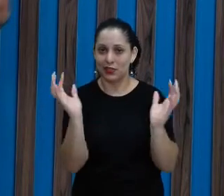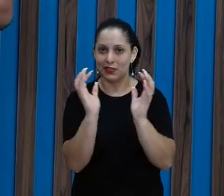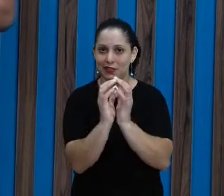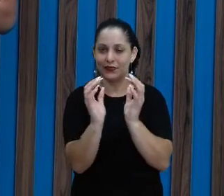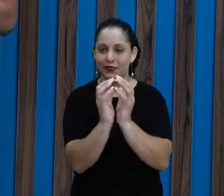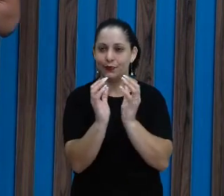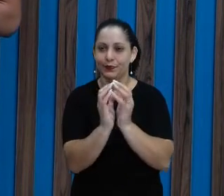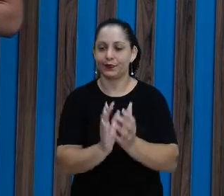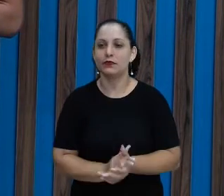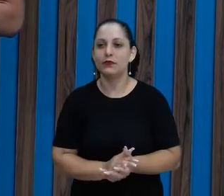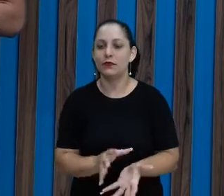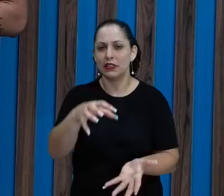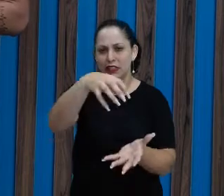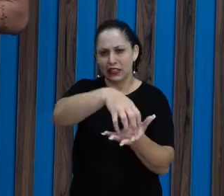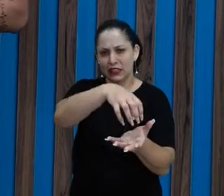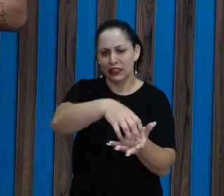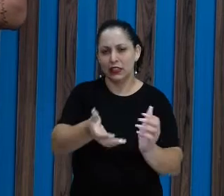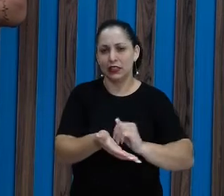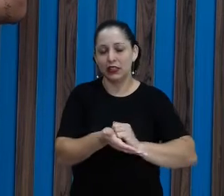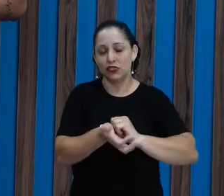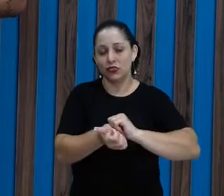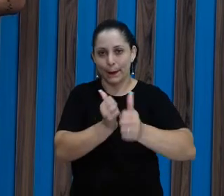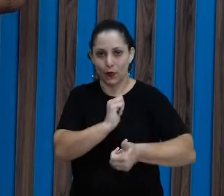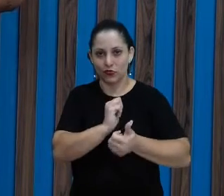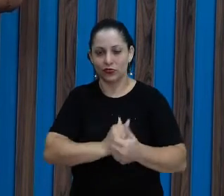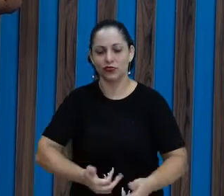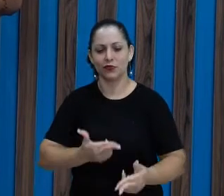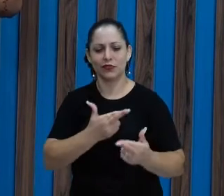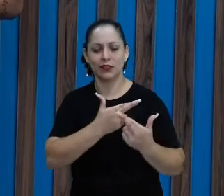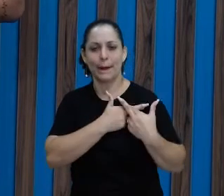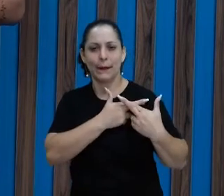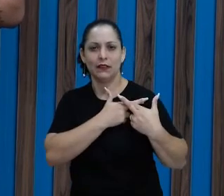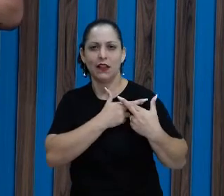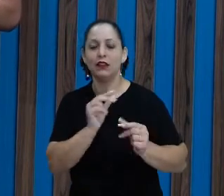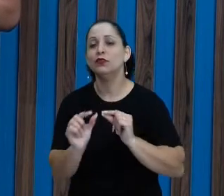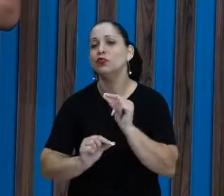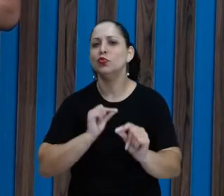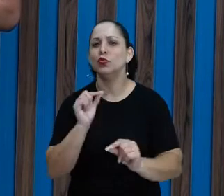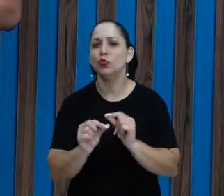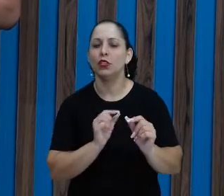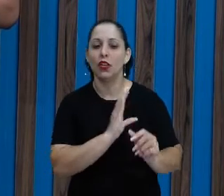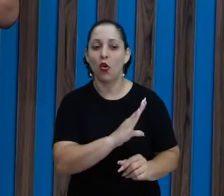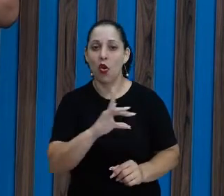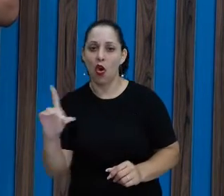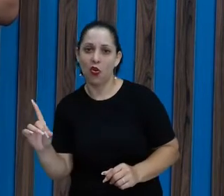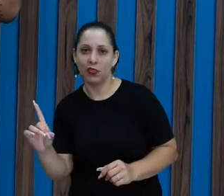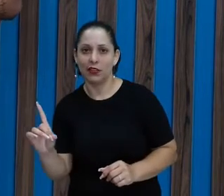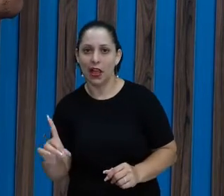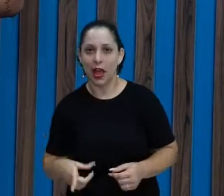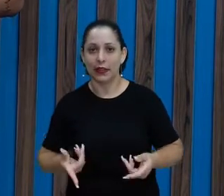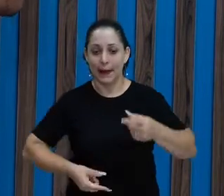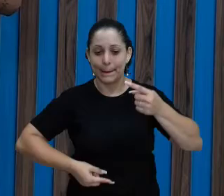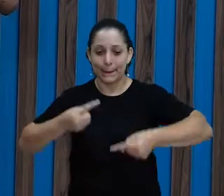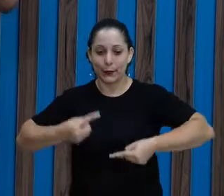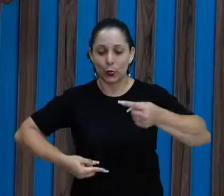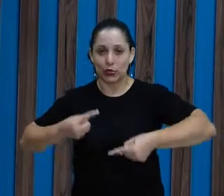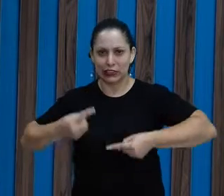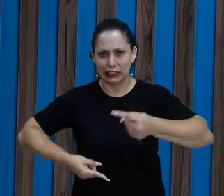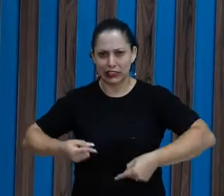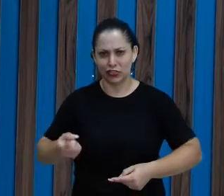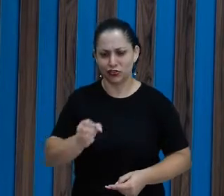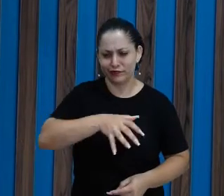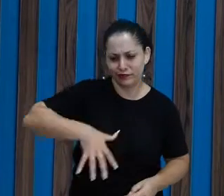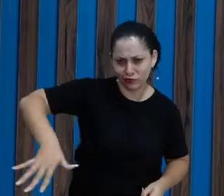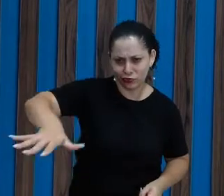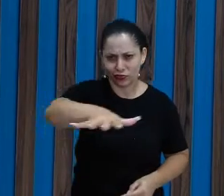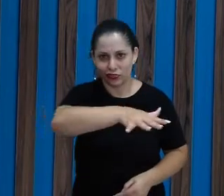Né? A Secretaria de Esportes tem responsabilidade de coordenar ações e políticas públicas, políticas que